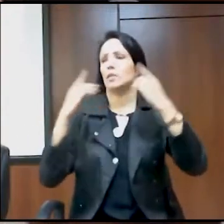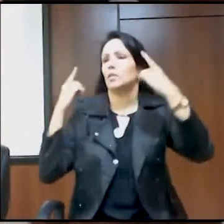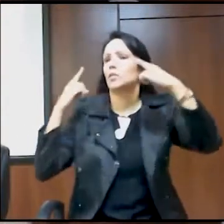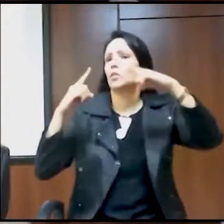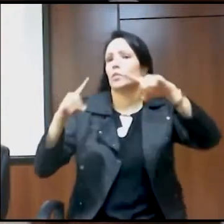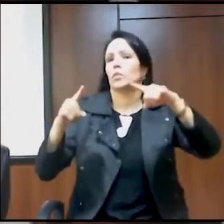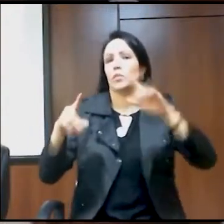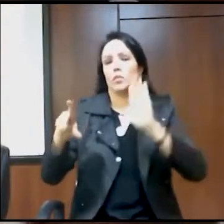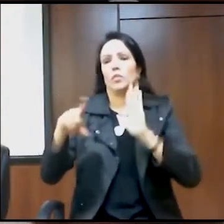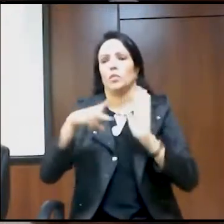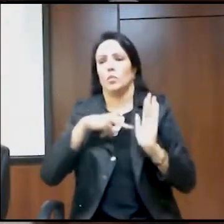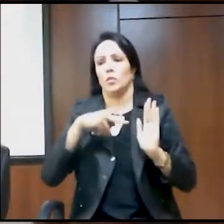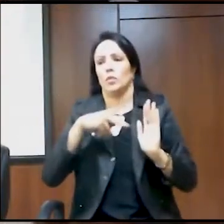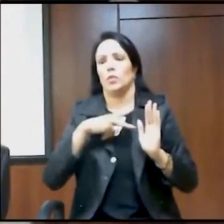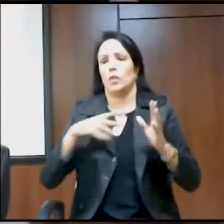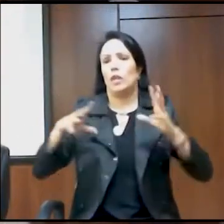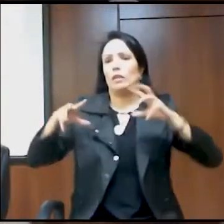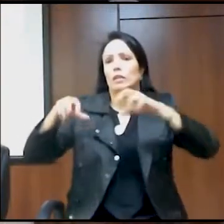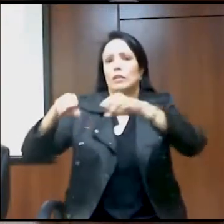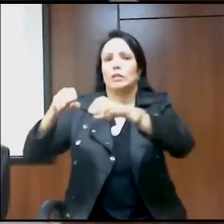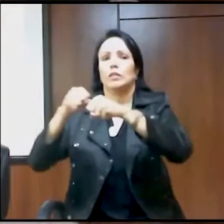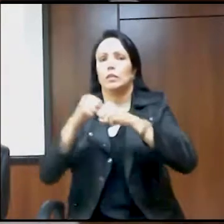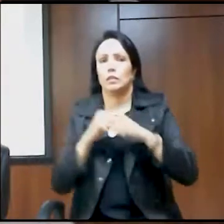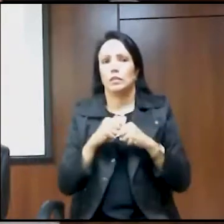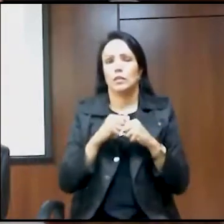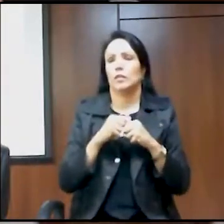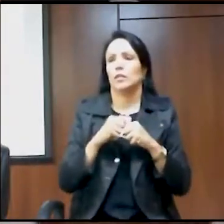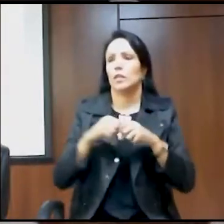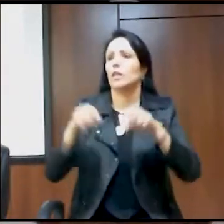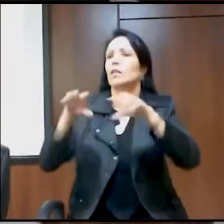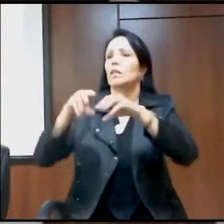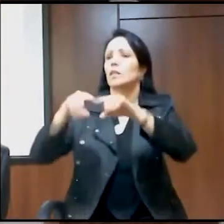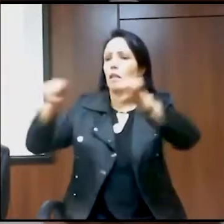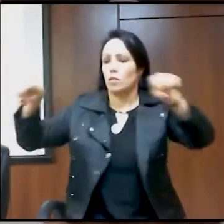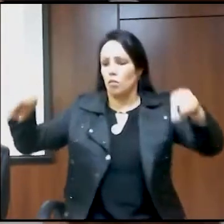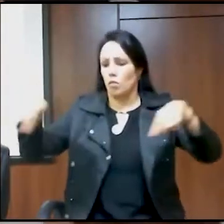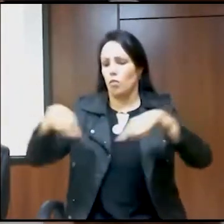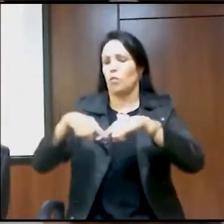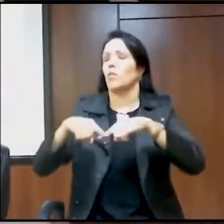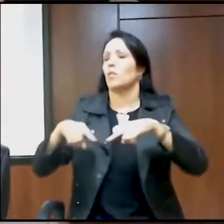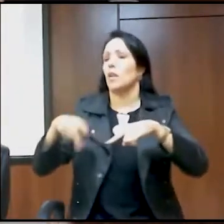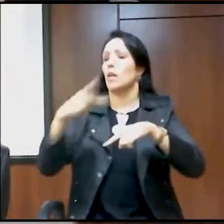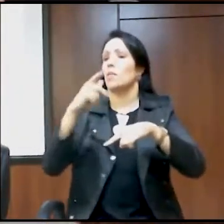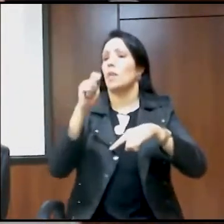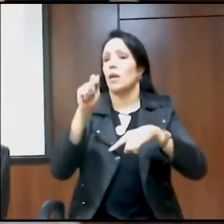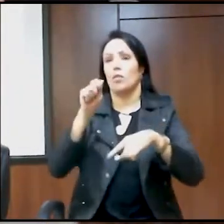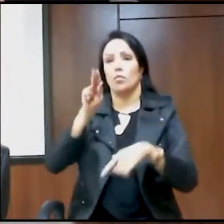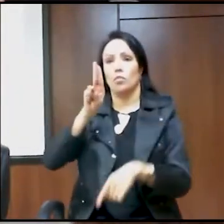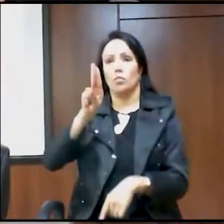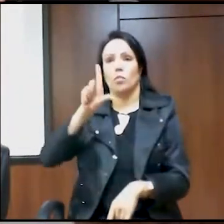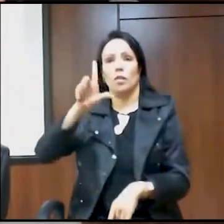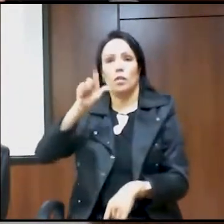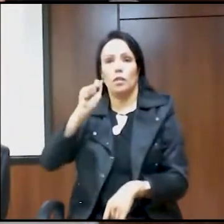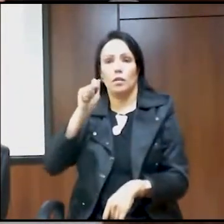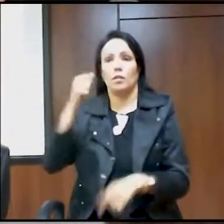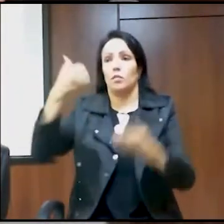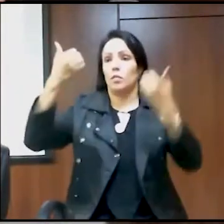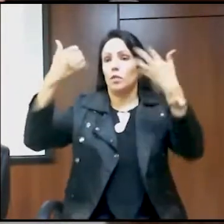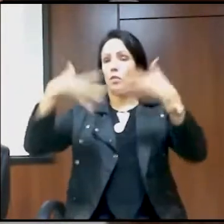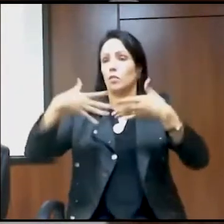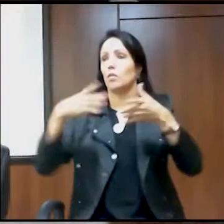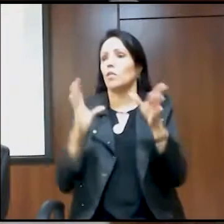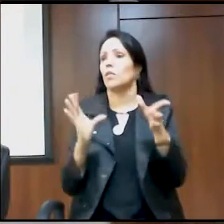da privatização dos territórios, que foi aqui tão bem levantado pela Paula, né, Santoro, mostrando essa questão das